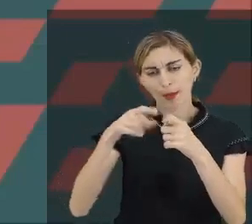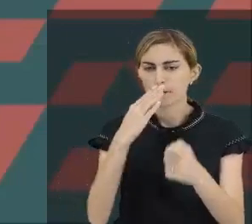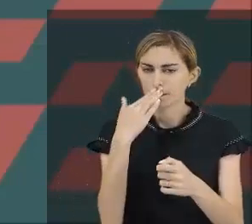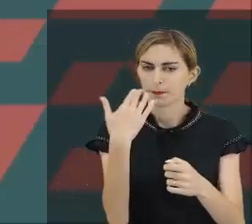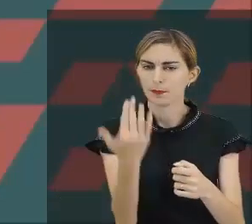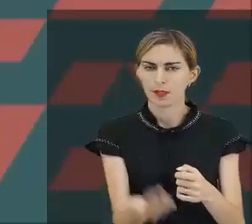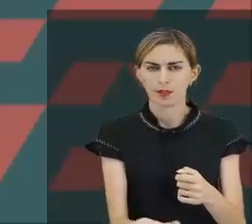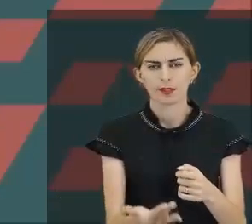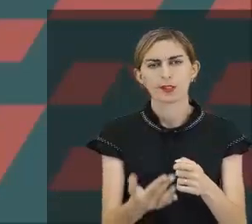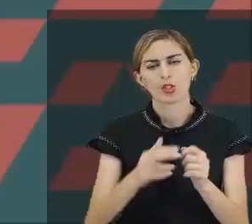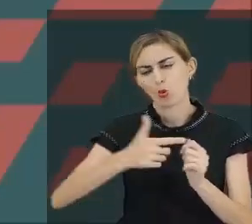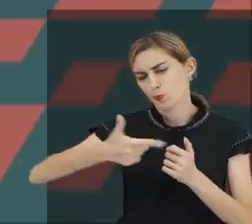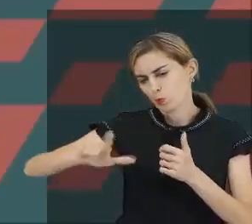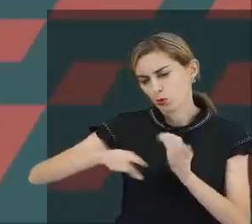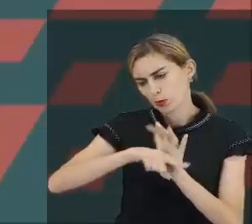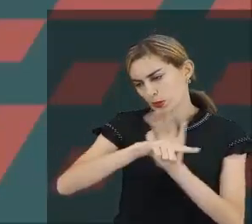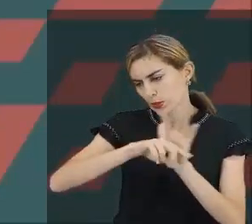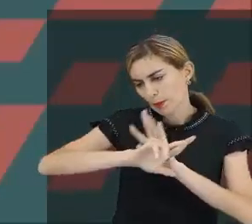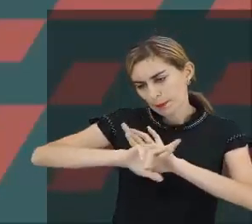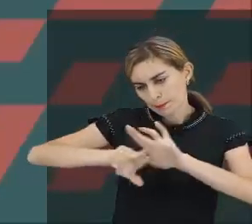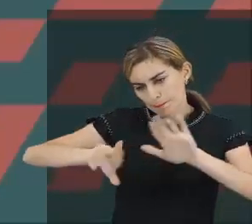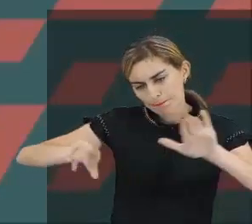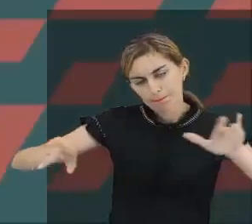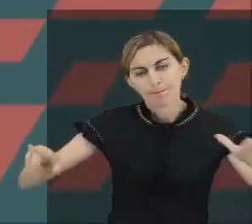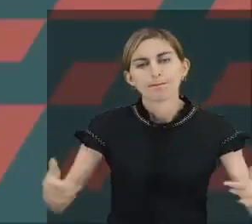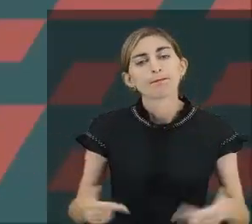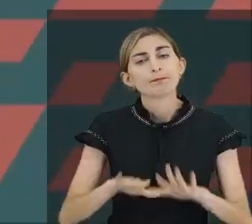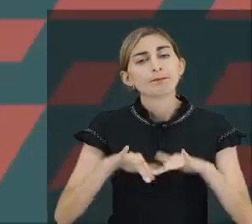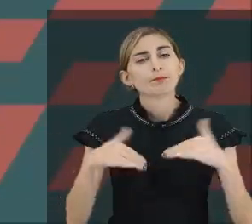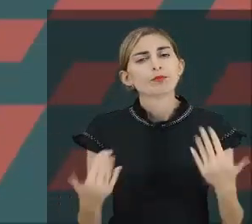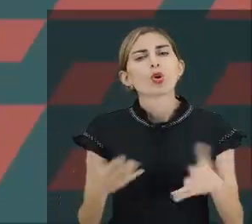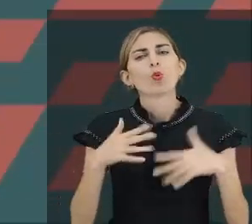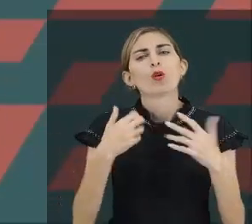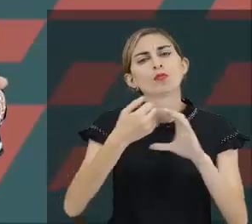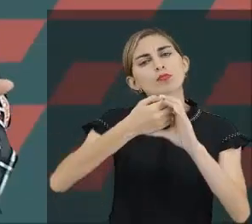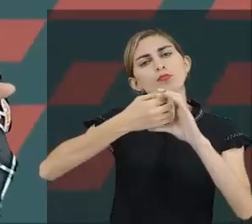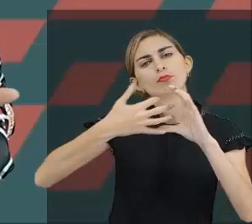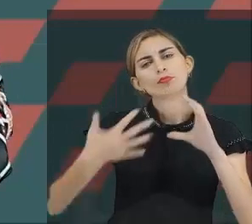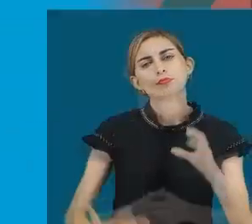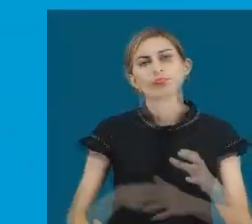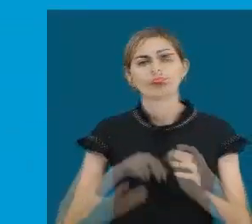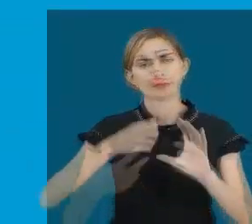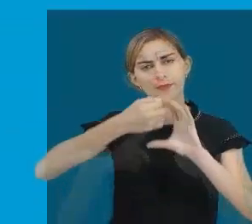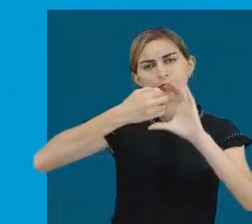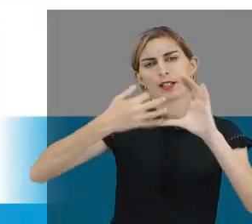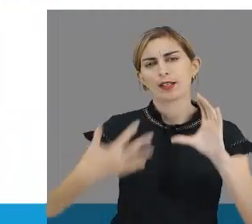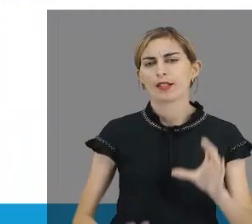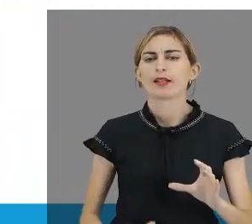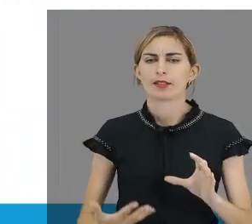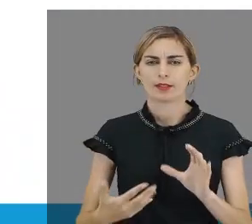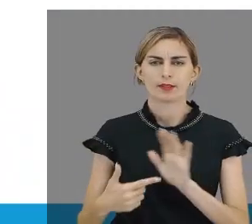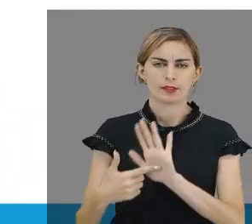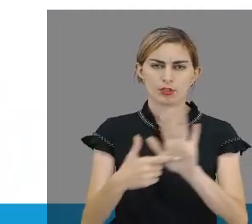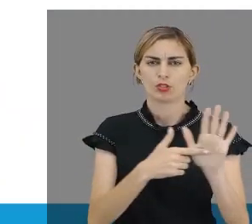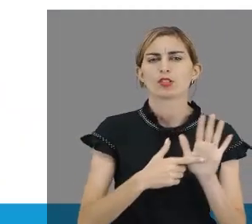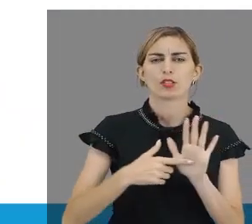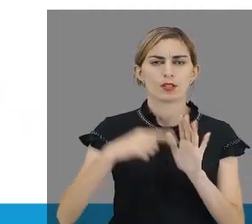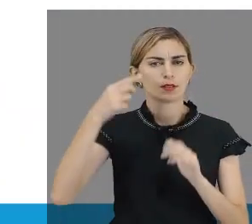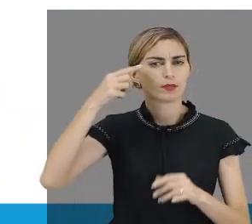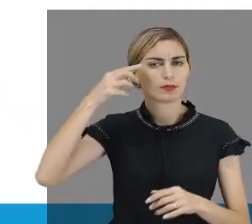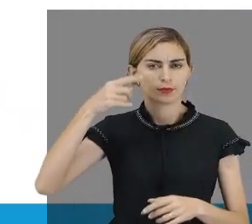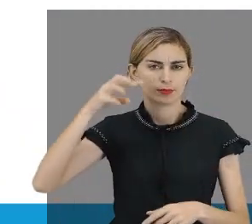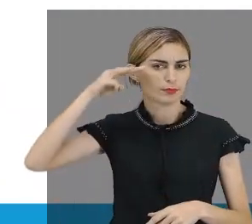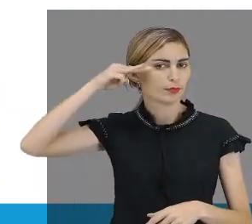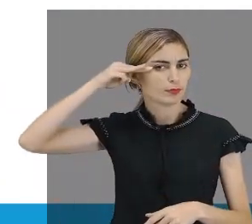vai solicitar outros tipos de exames, né? Então, quais são essas características? Características presentes